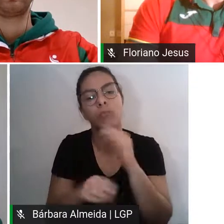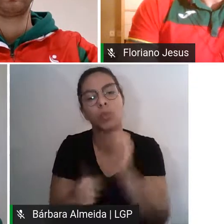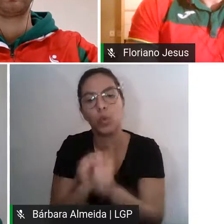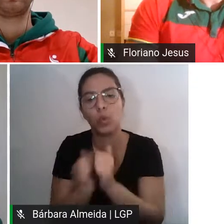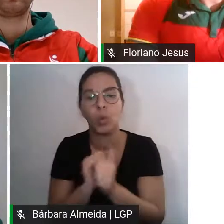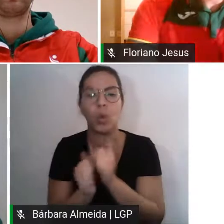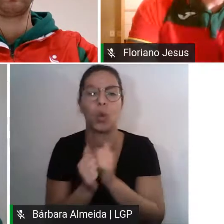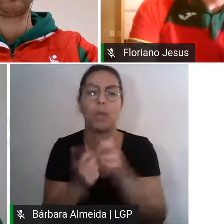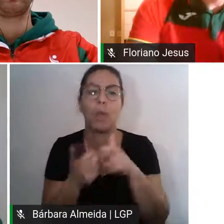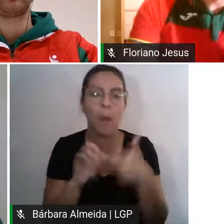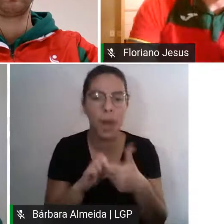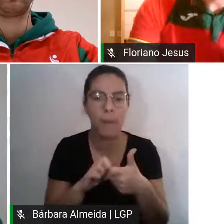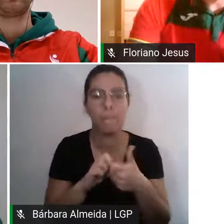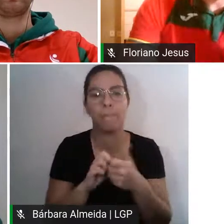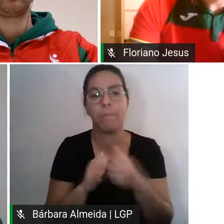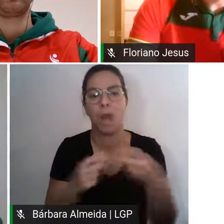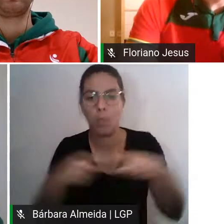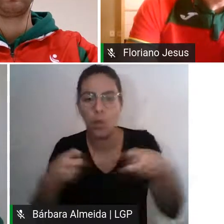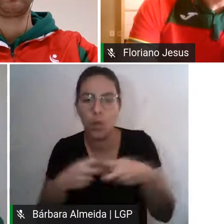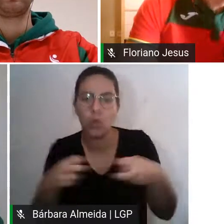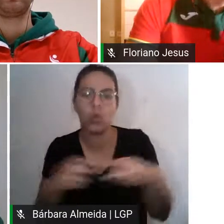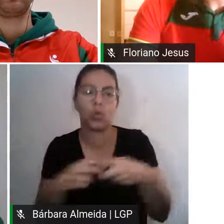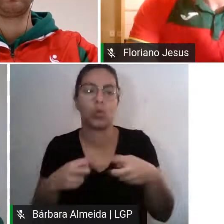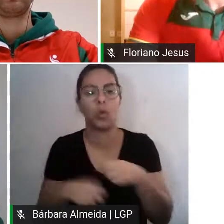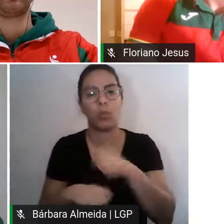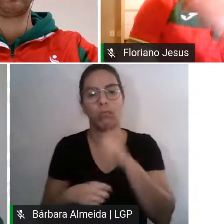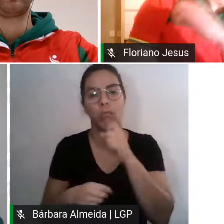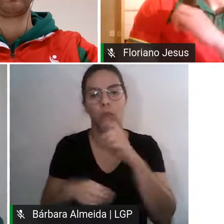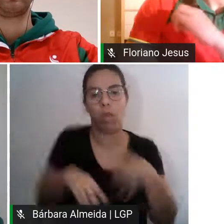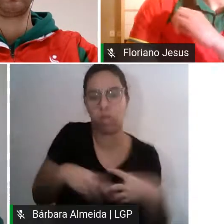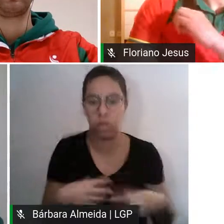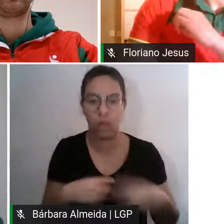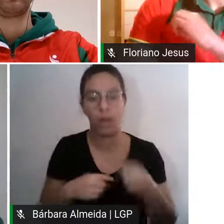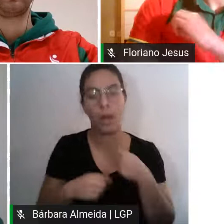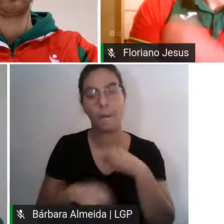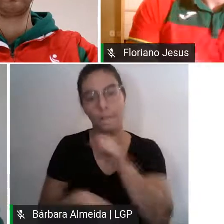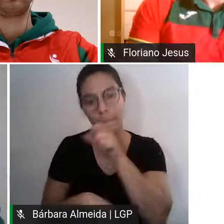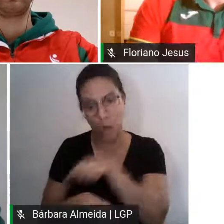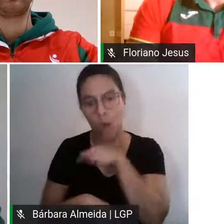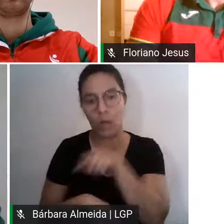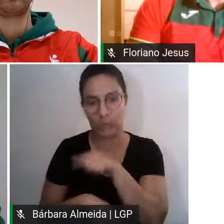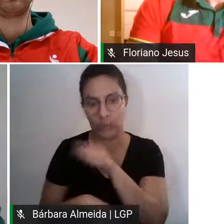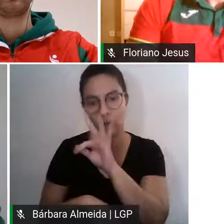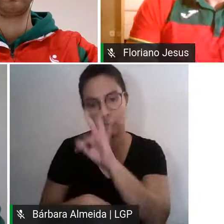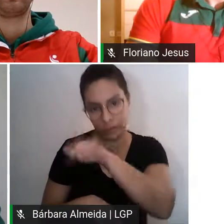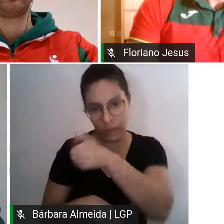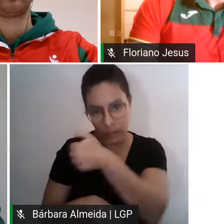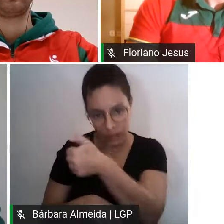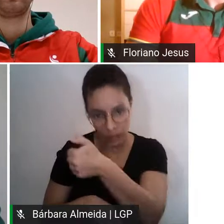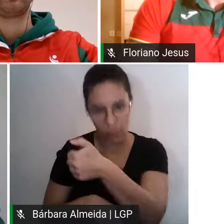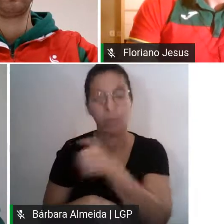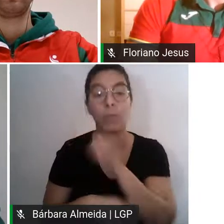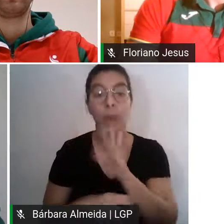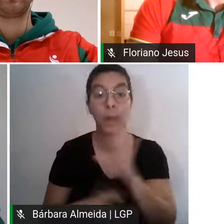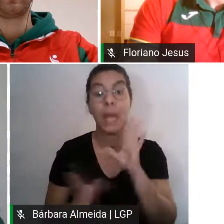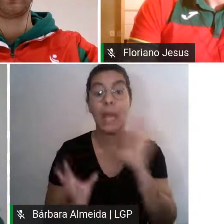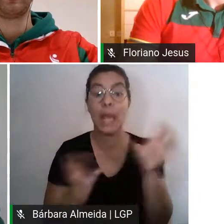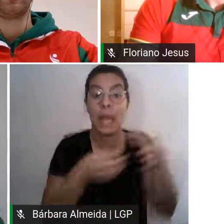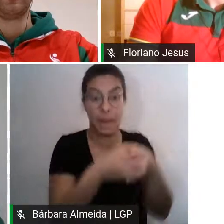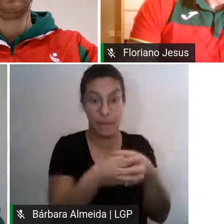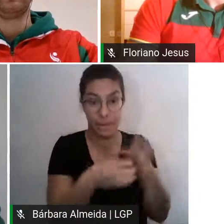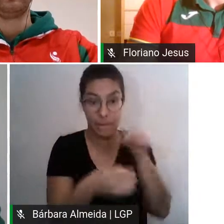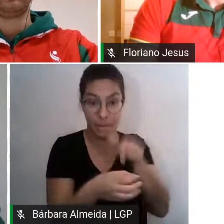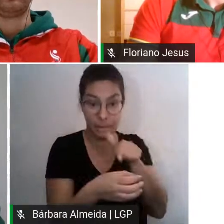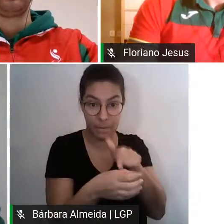e isso tudo, poderá ser uma classe 4,5 ou não. Ok. E depois as equipas têm que